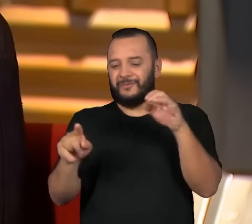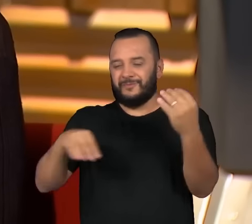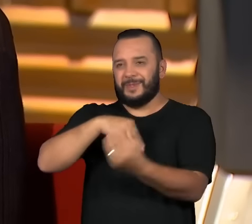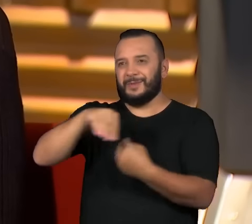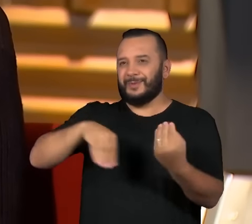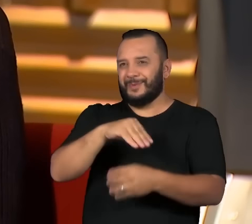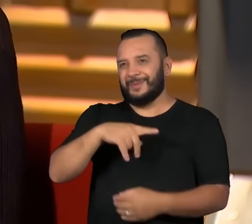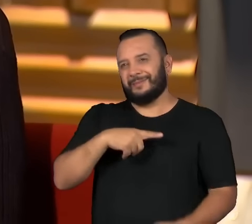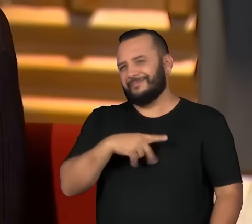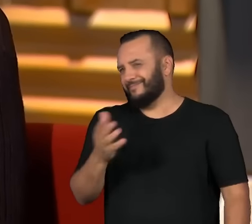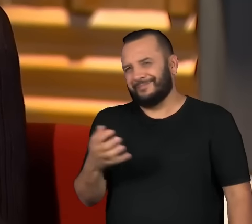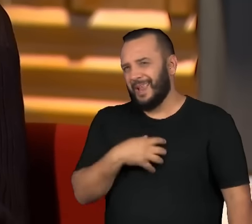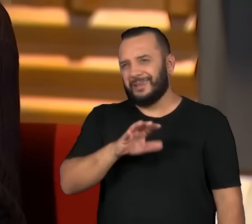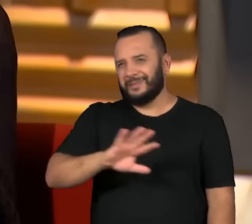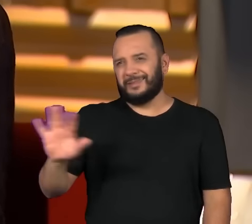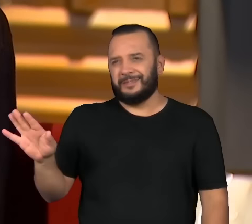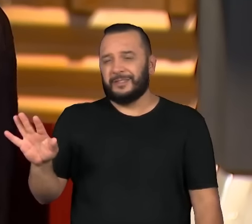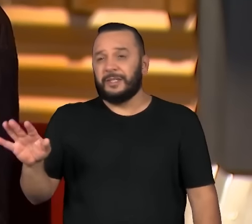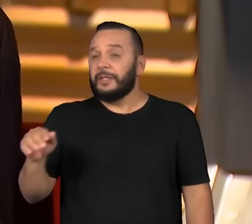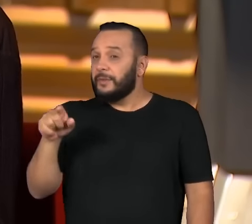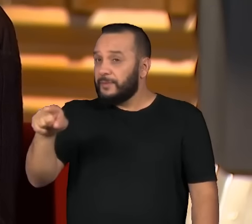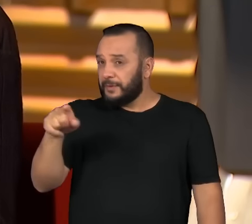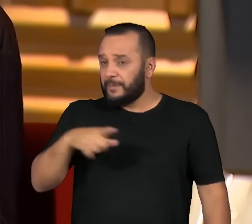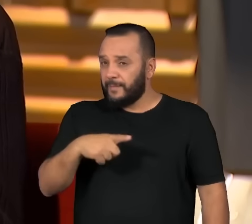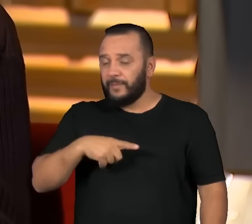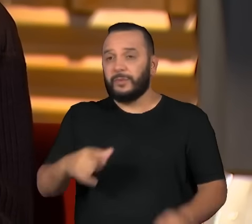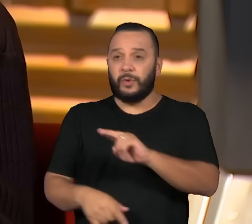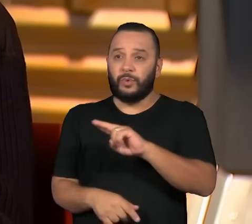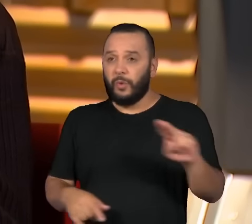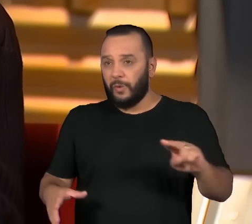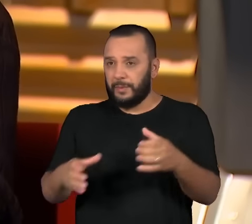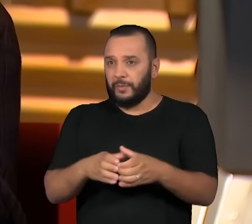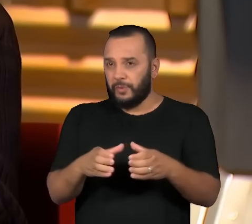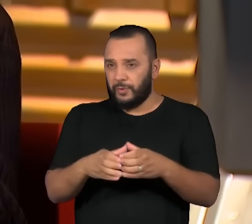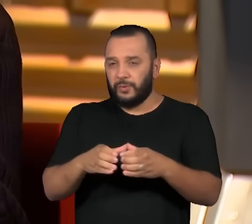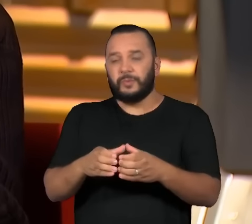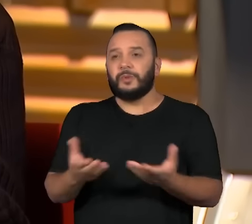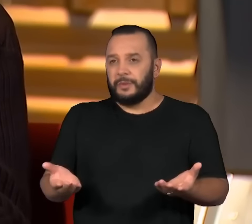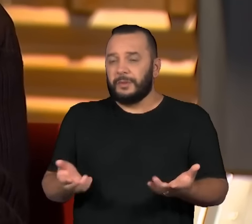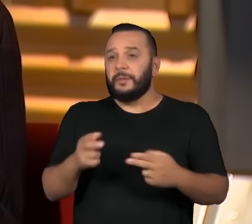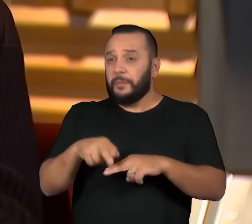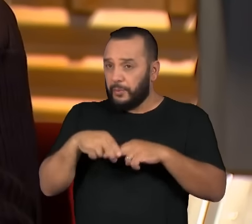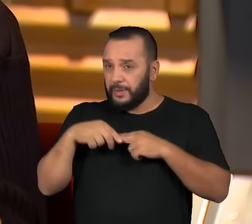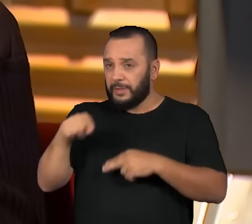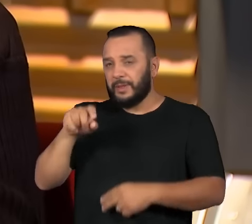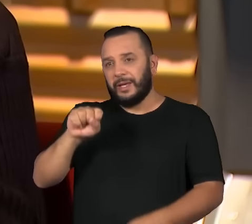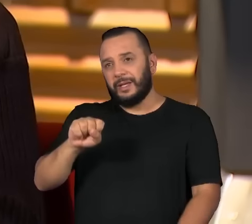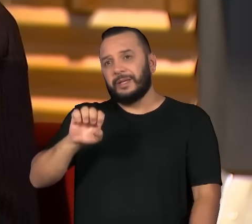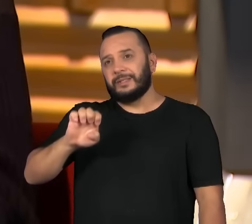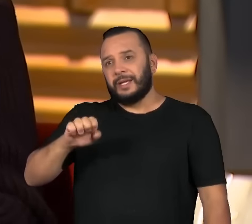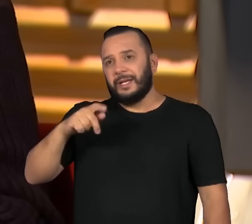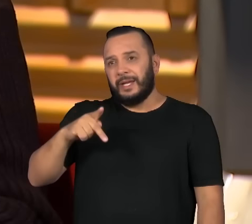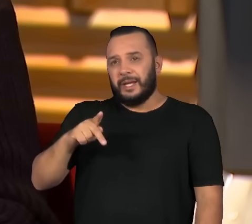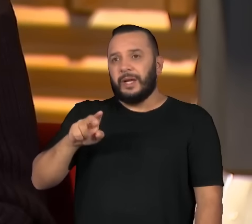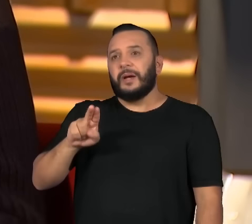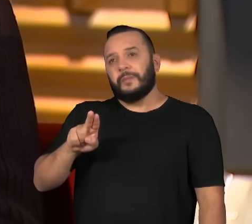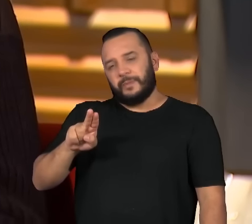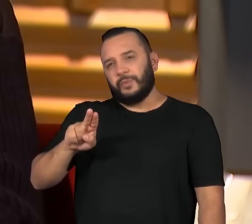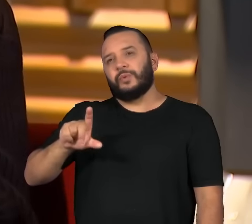lados, né? Eu acho que, pô, você tem um nome pra banda por isso. É um Sepultura metal, é o nosso